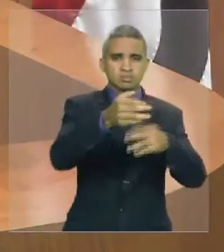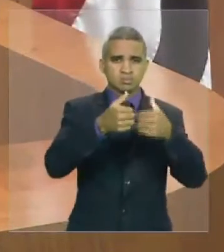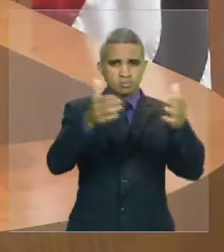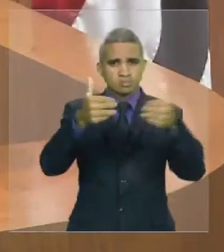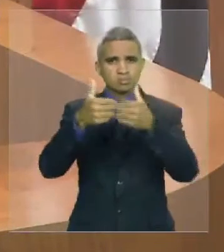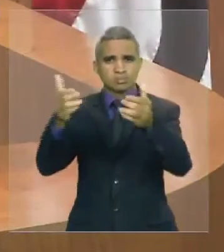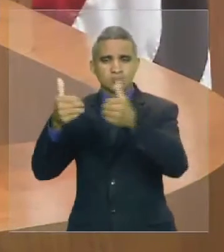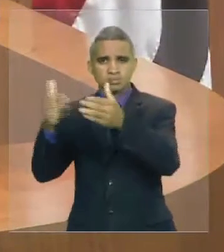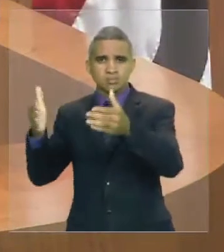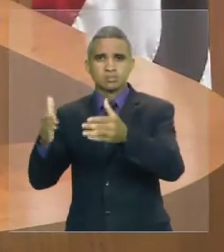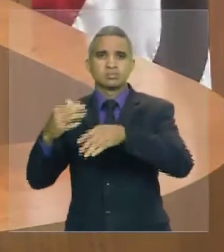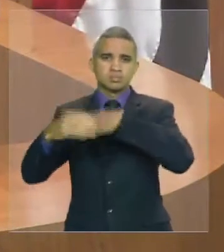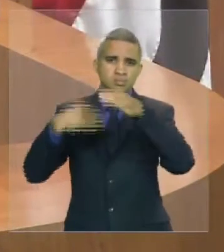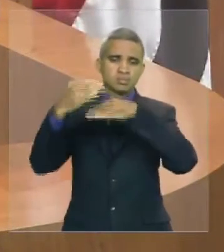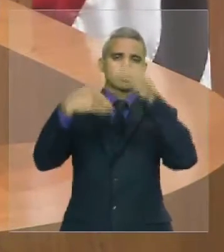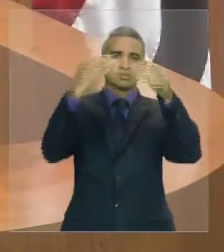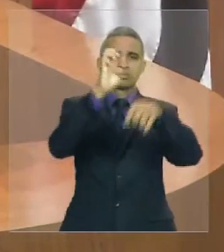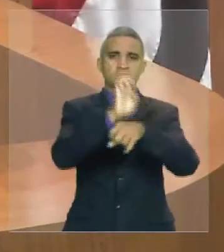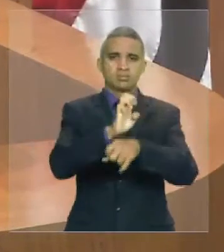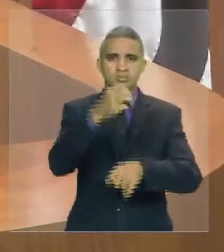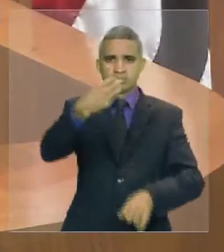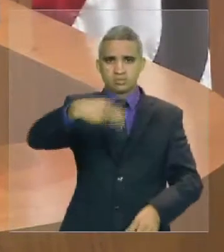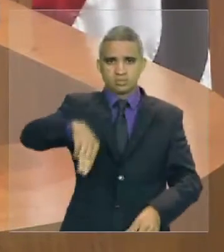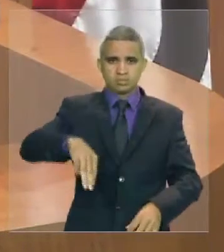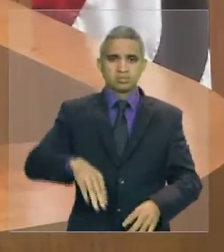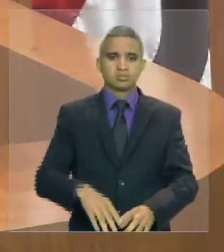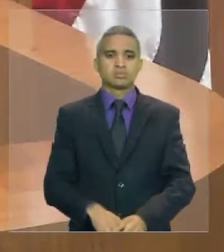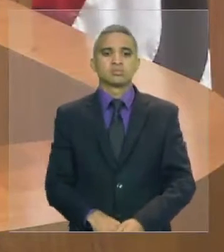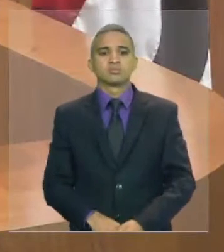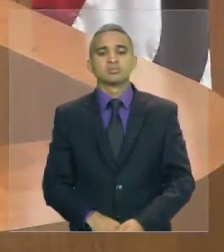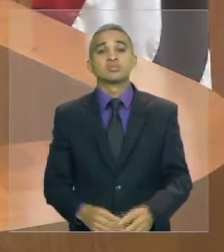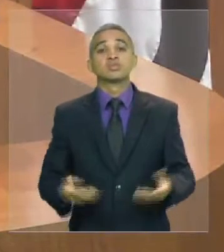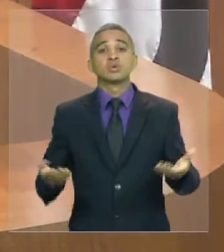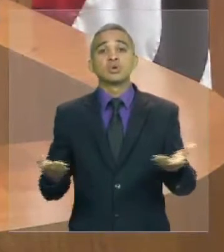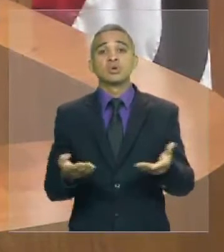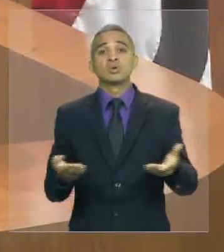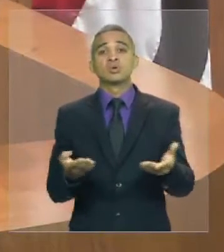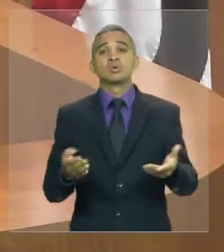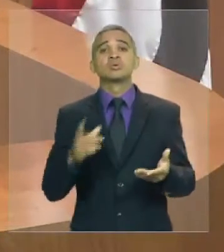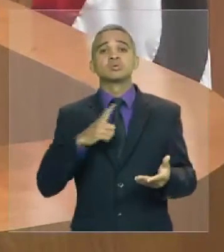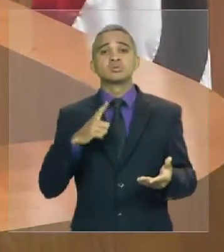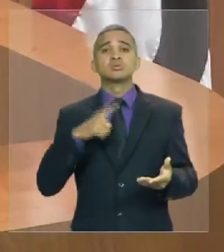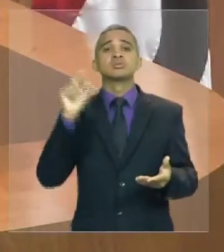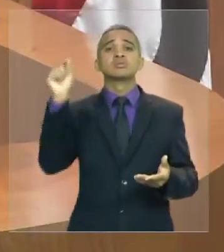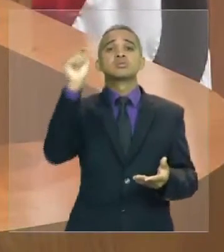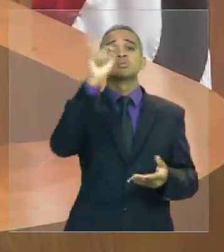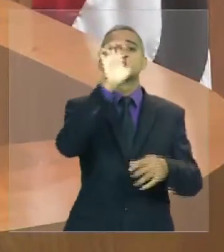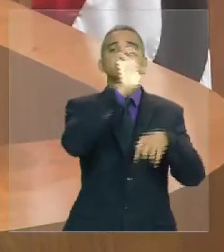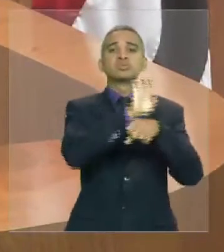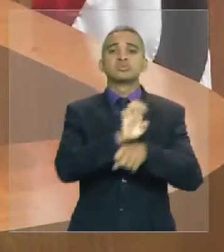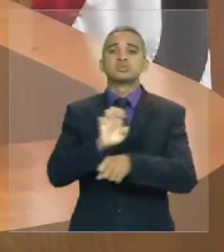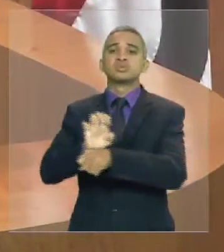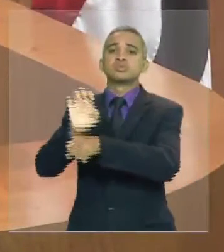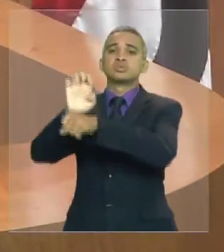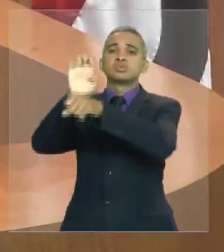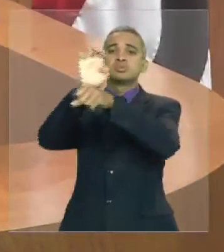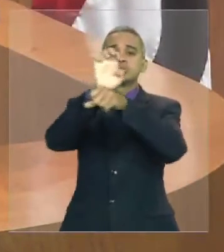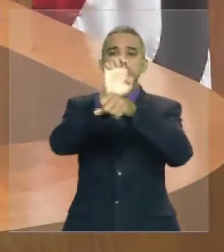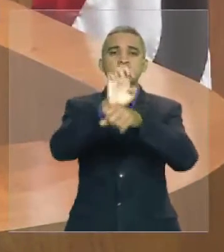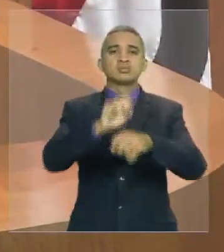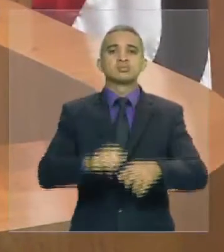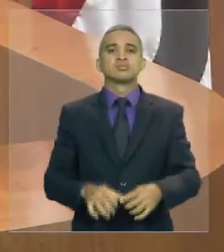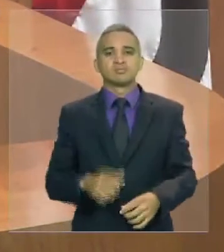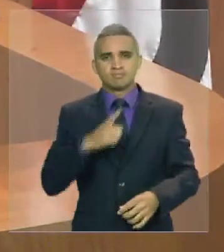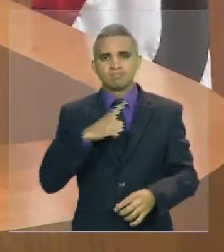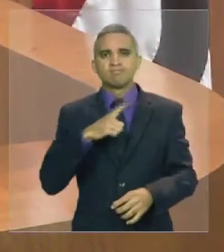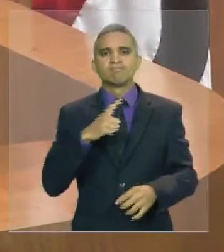continuar o progresso do Maranhão. Hoje, muitos estados Muitos estados passam por